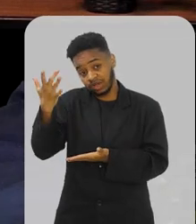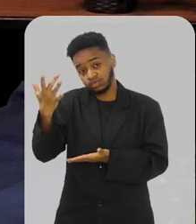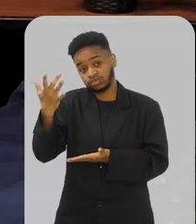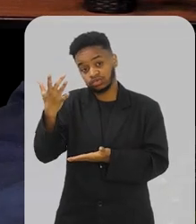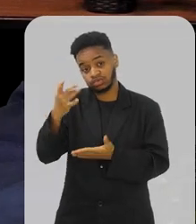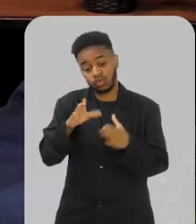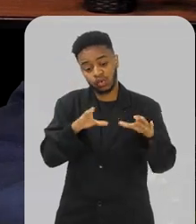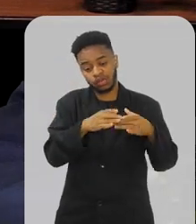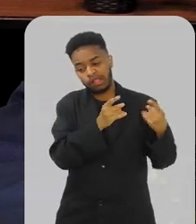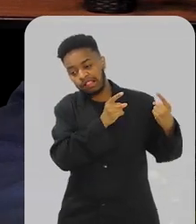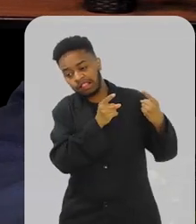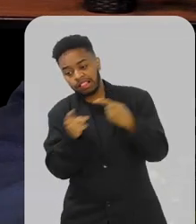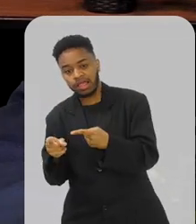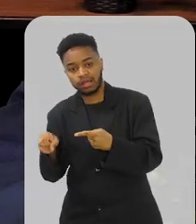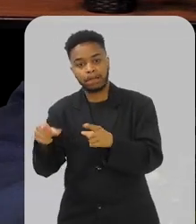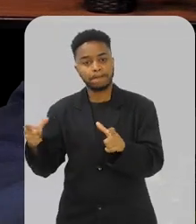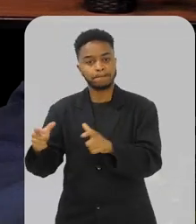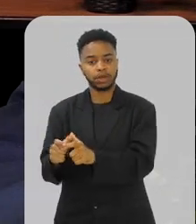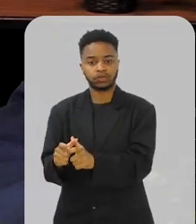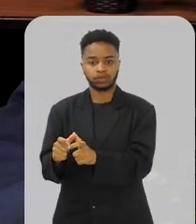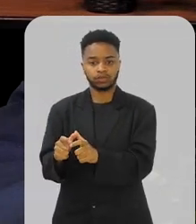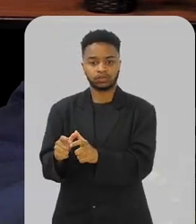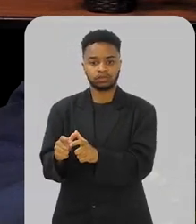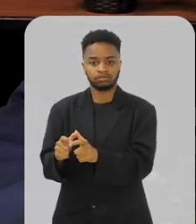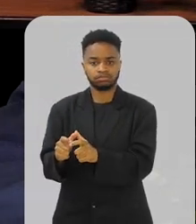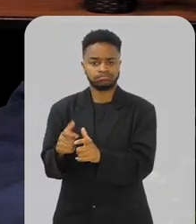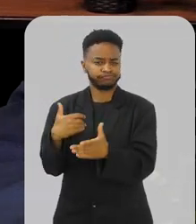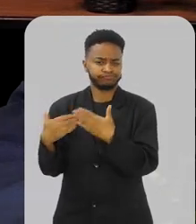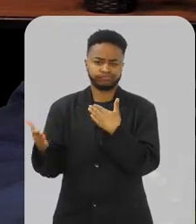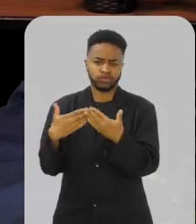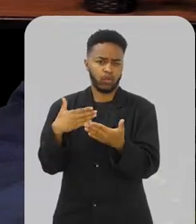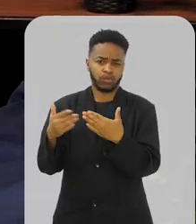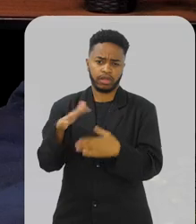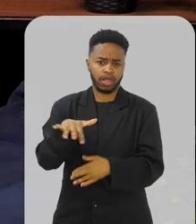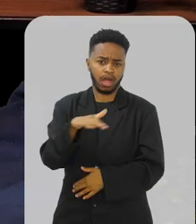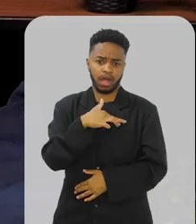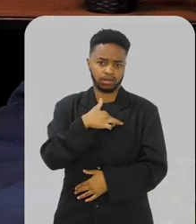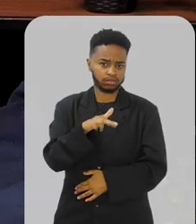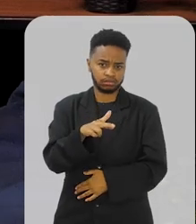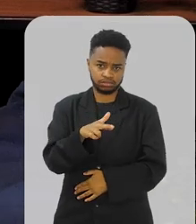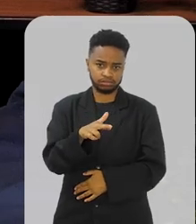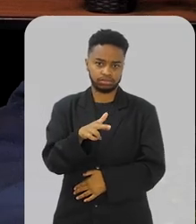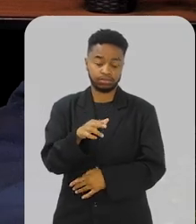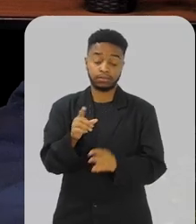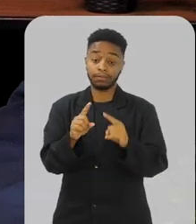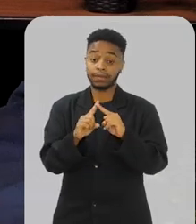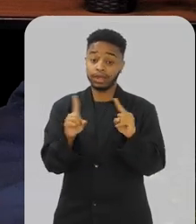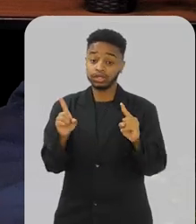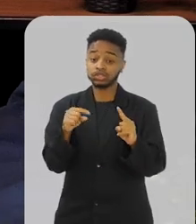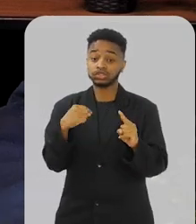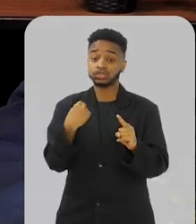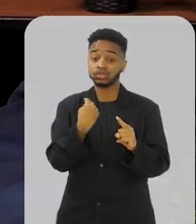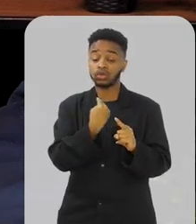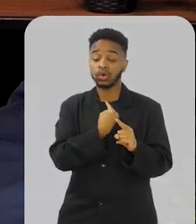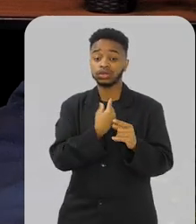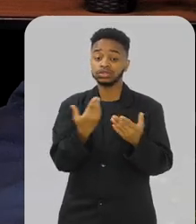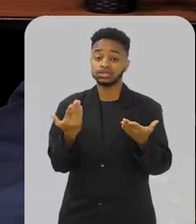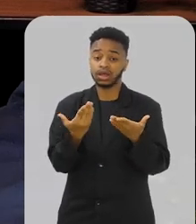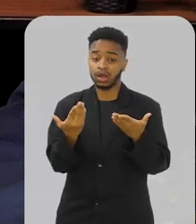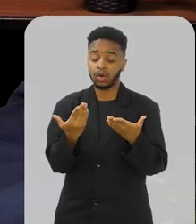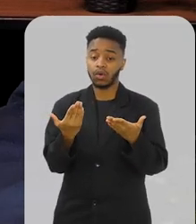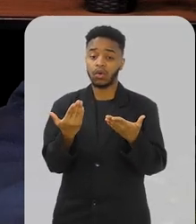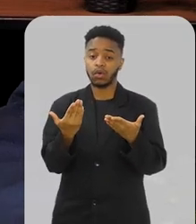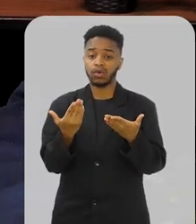fácil atacar o que é menos. Não importa o segmento religioso. Mas nós estamos